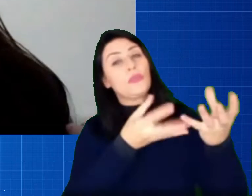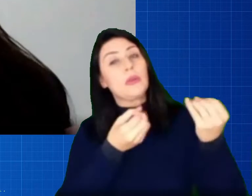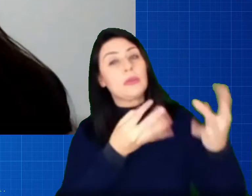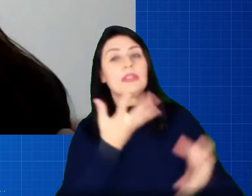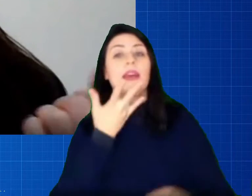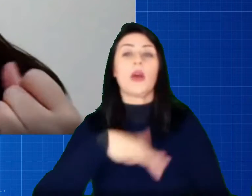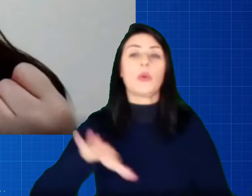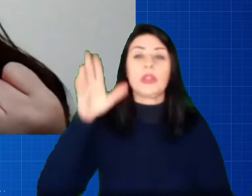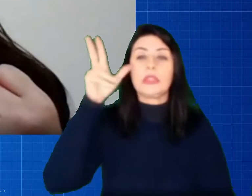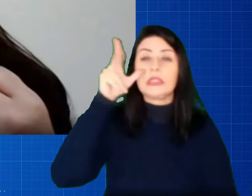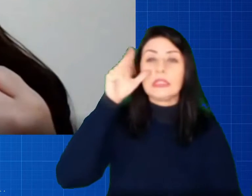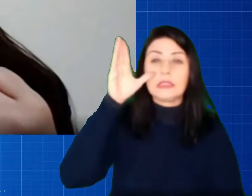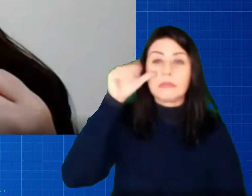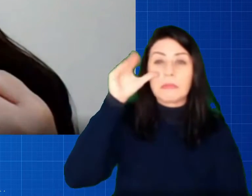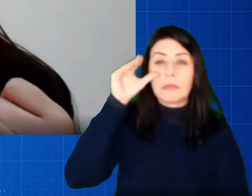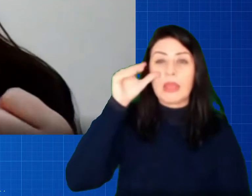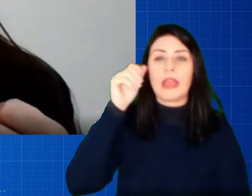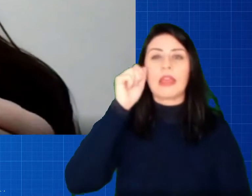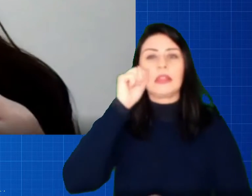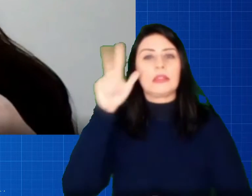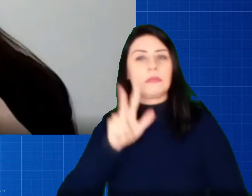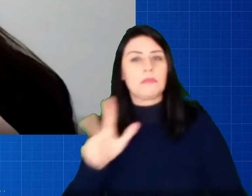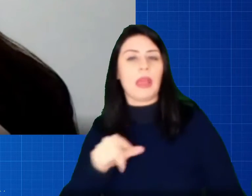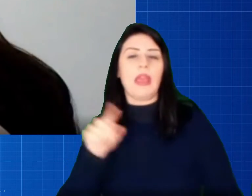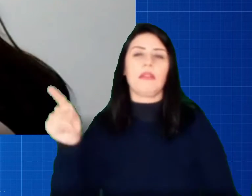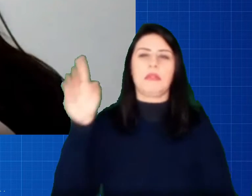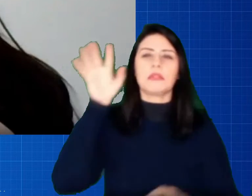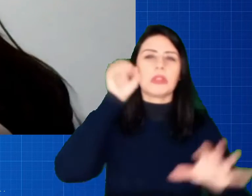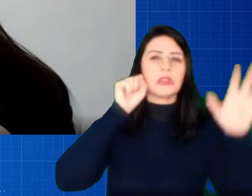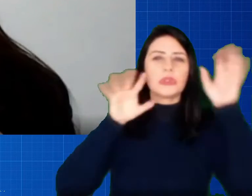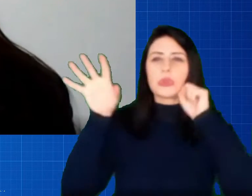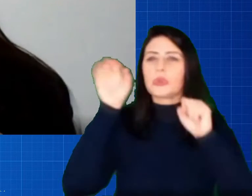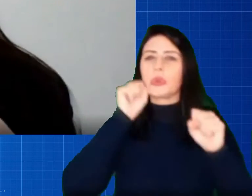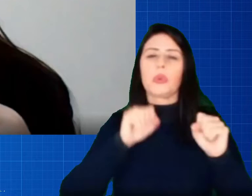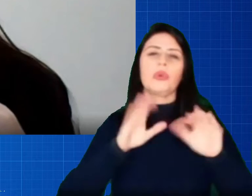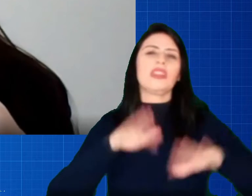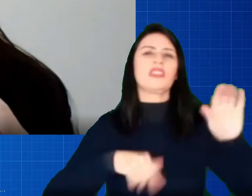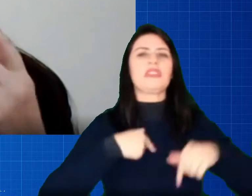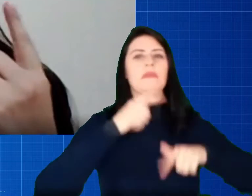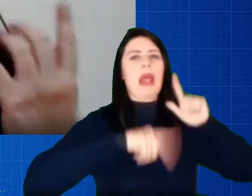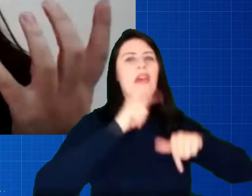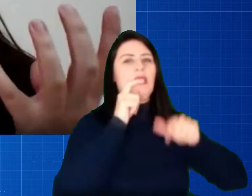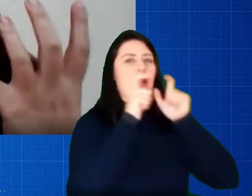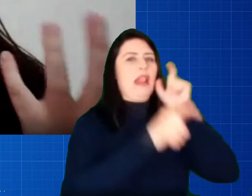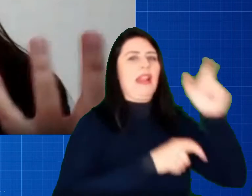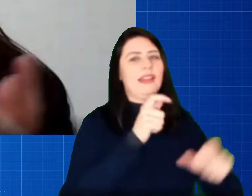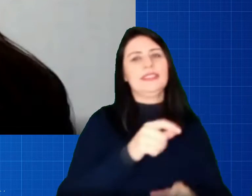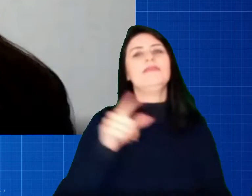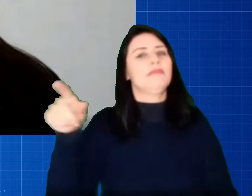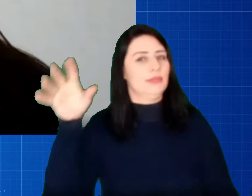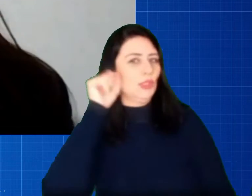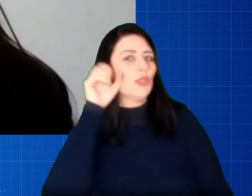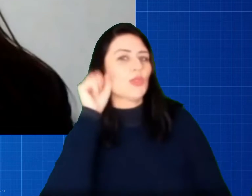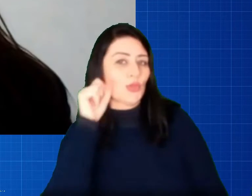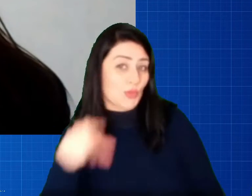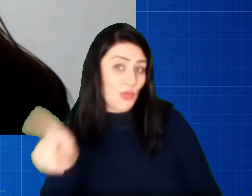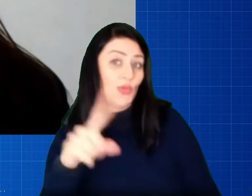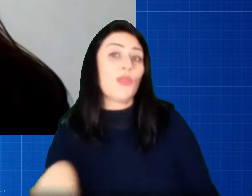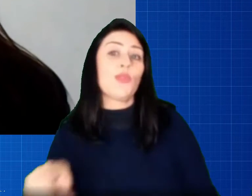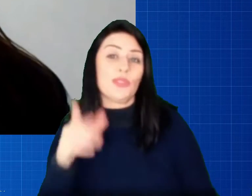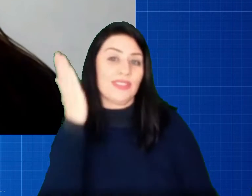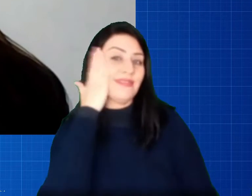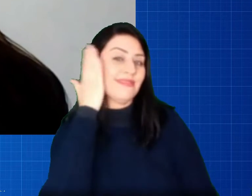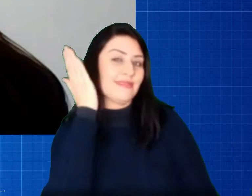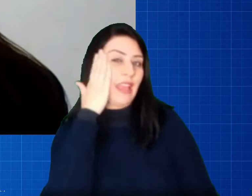crianças são muito espertas, elas escutam. A gente fala palavrão sem querer, elas repetem. Então, assim, as coisas que, né, os pais falam, elas